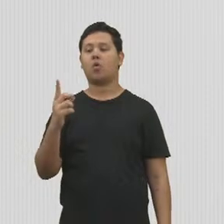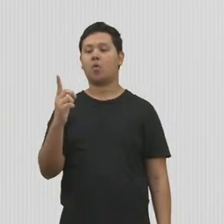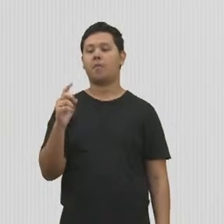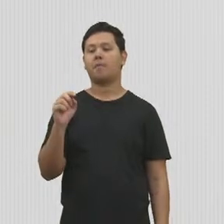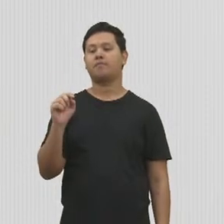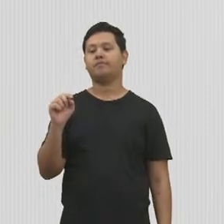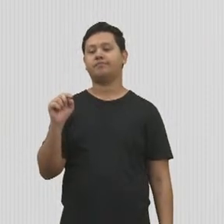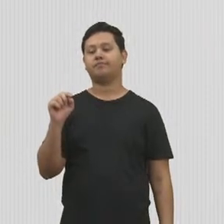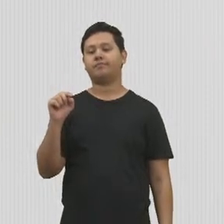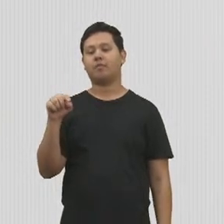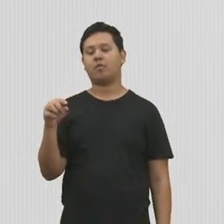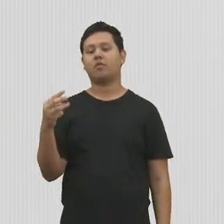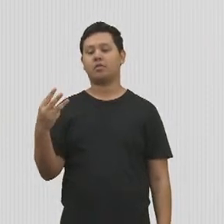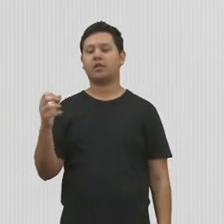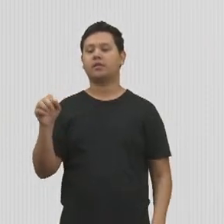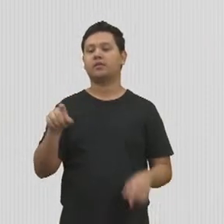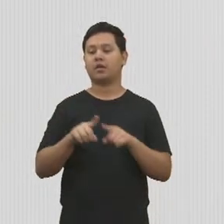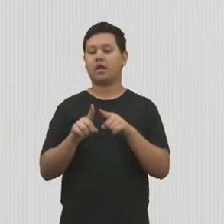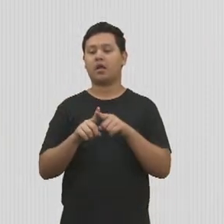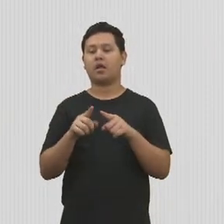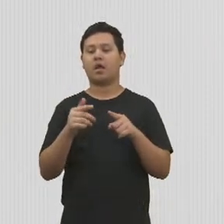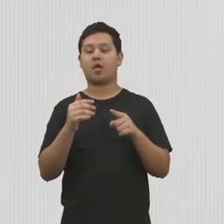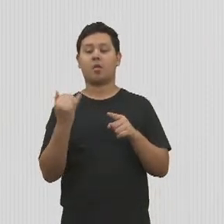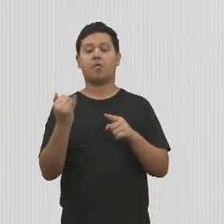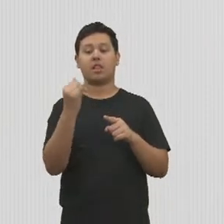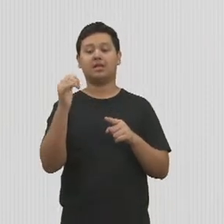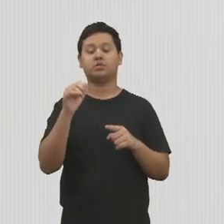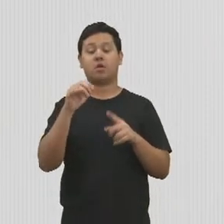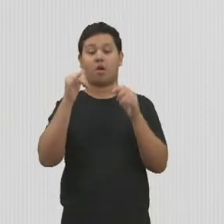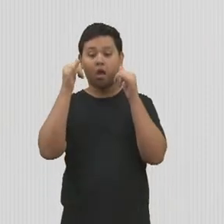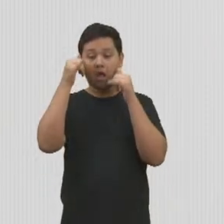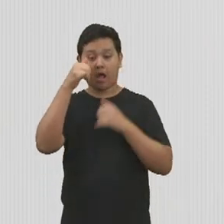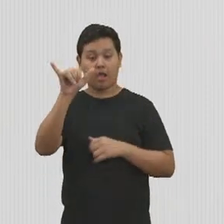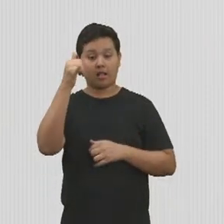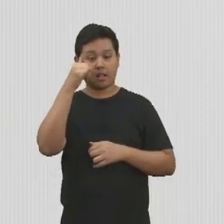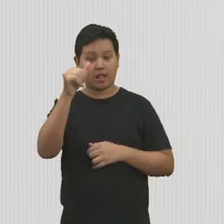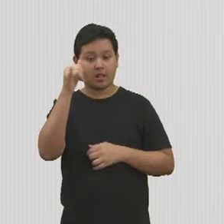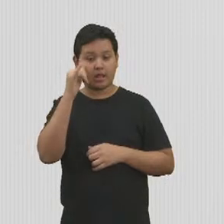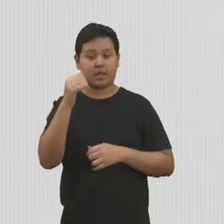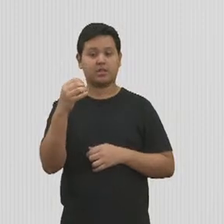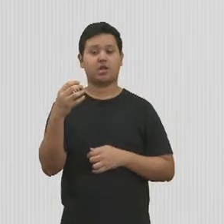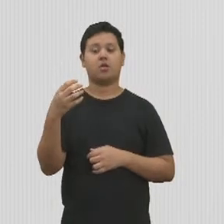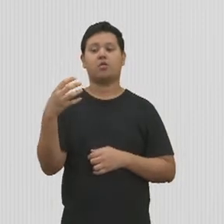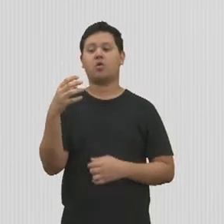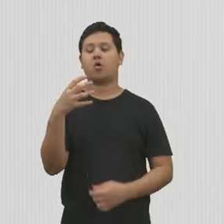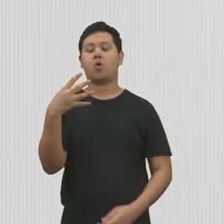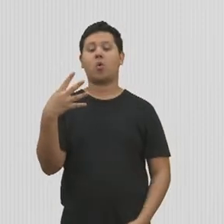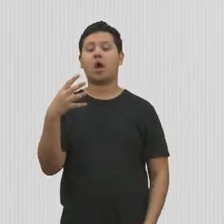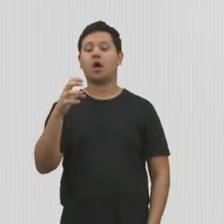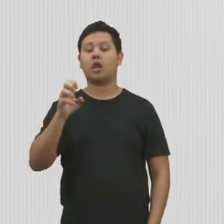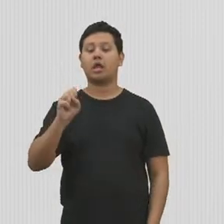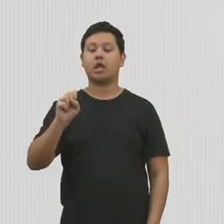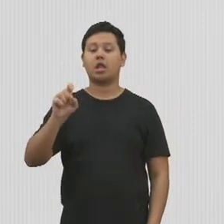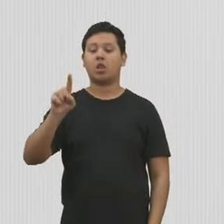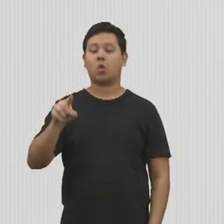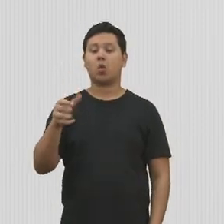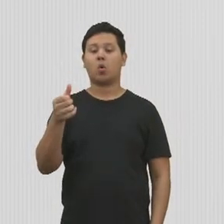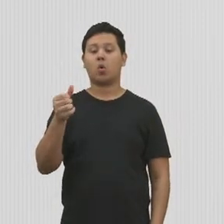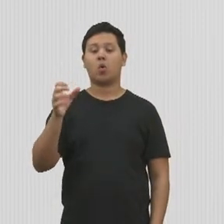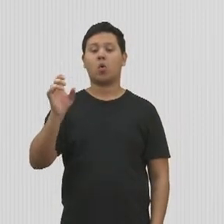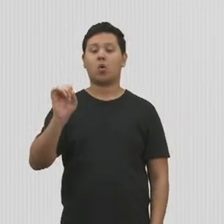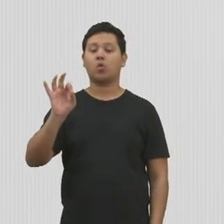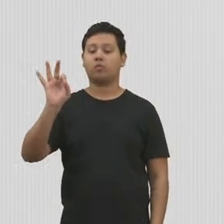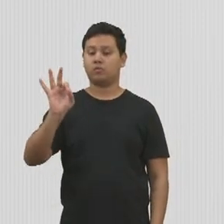de 48%. Hoje, a Prefeitura, no fechamento de 2024, se encontrava com 41% de gasto com